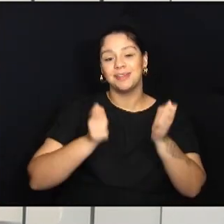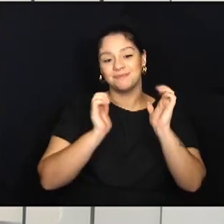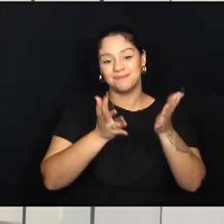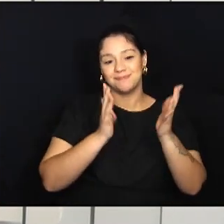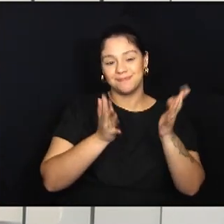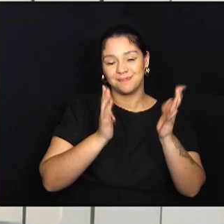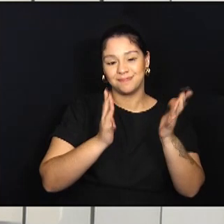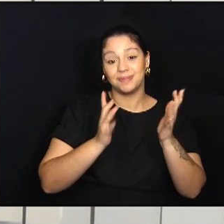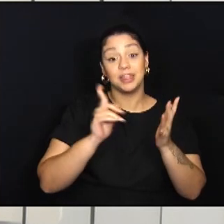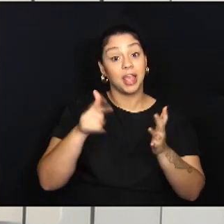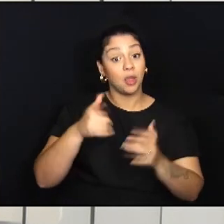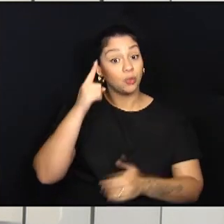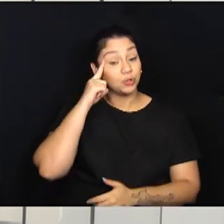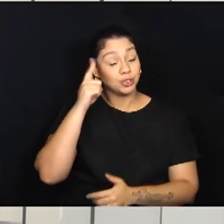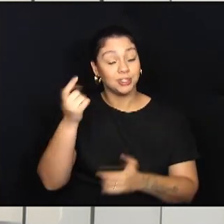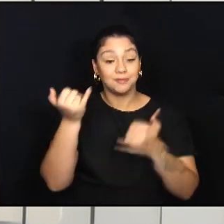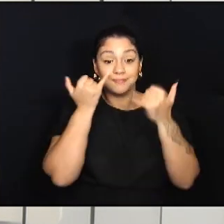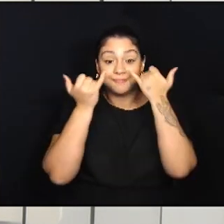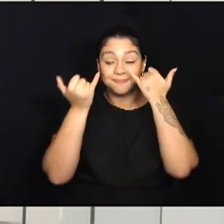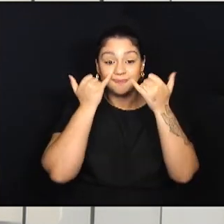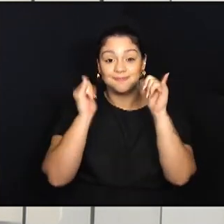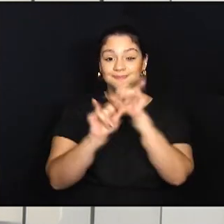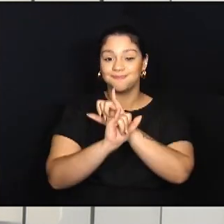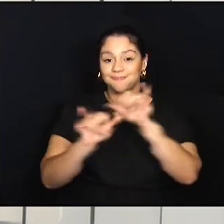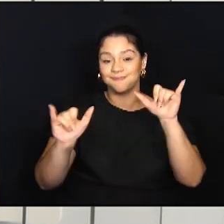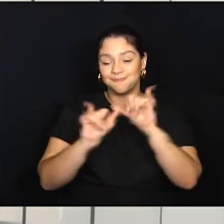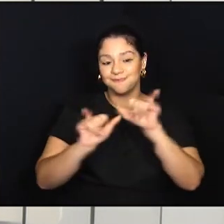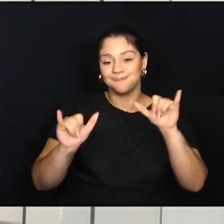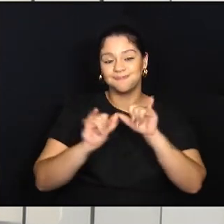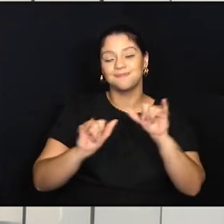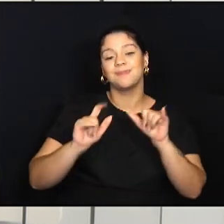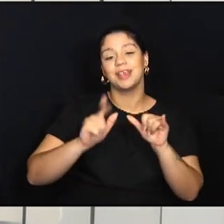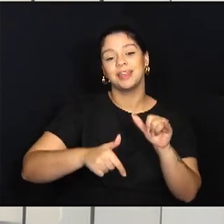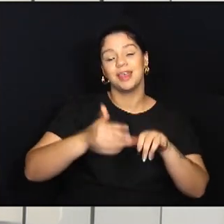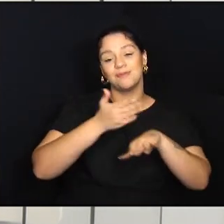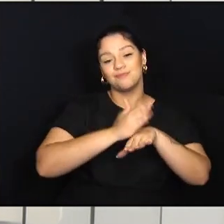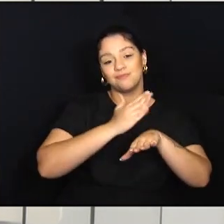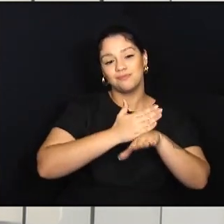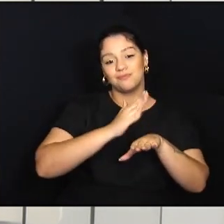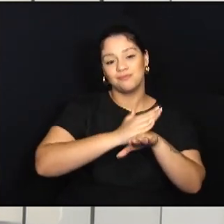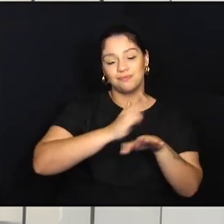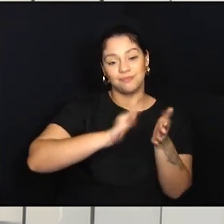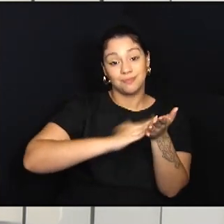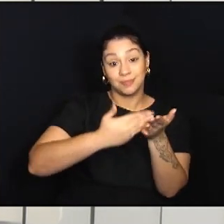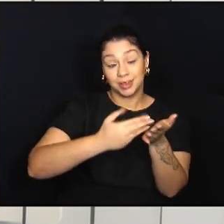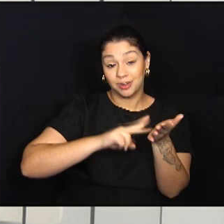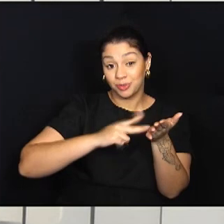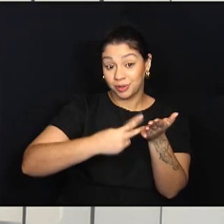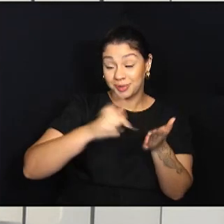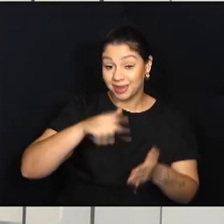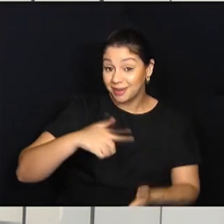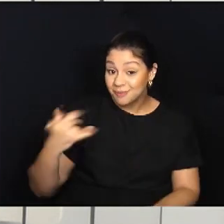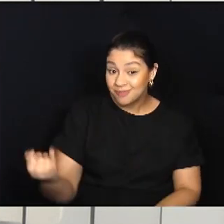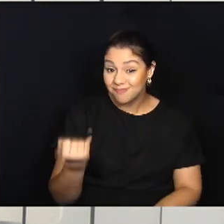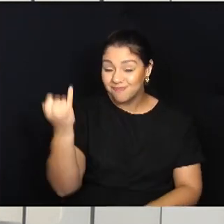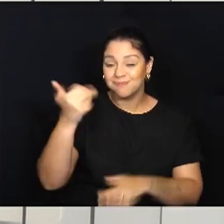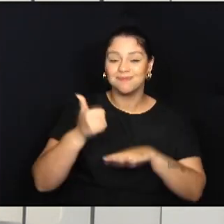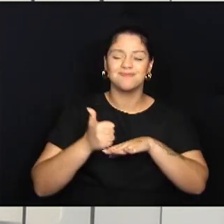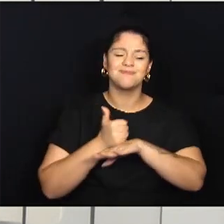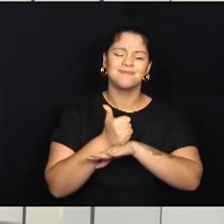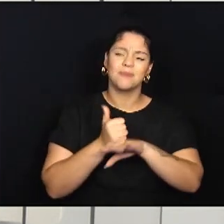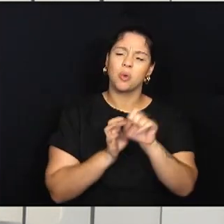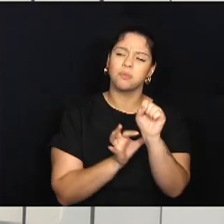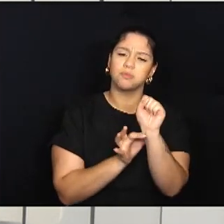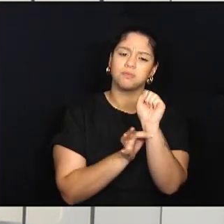para divulgar o trabalho do tradutor, do intérprete de Libras, a importância desse profissional na garantia